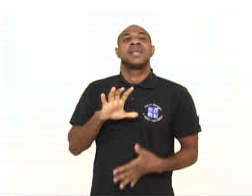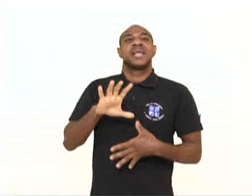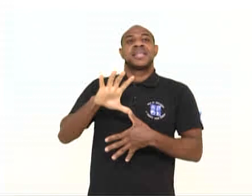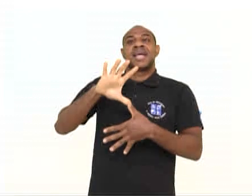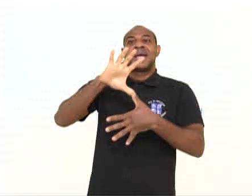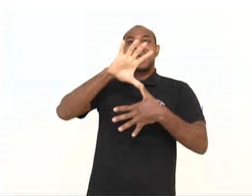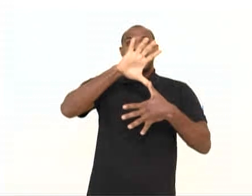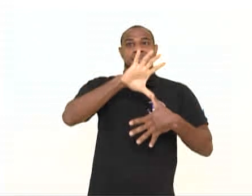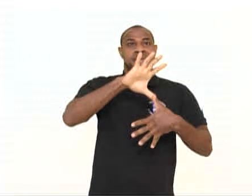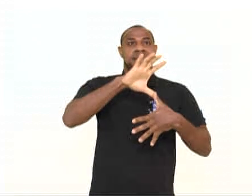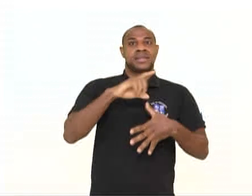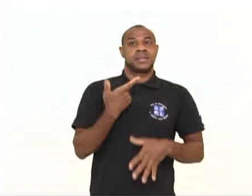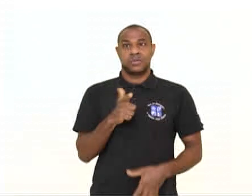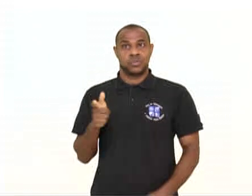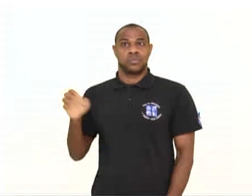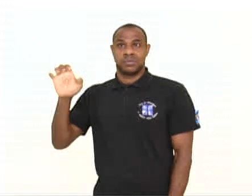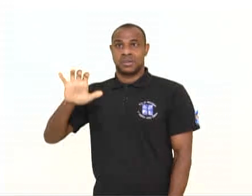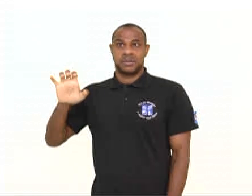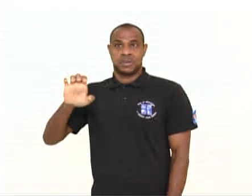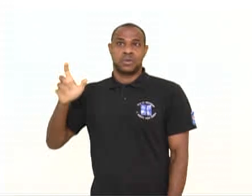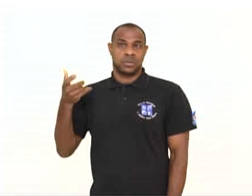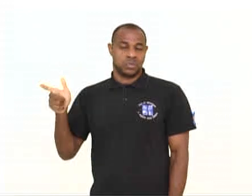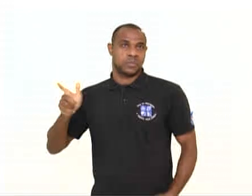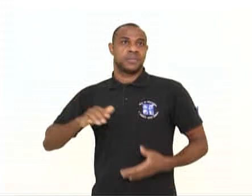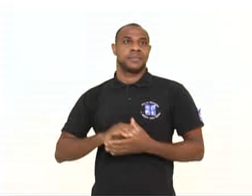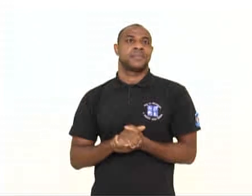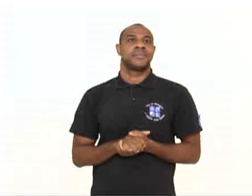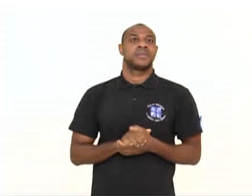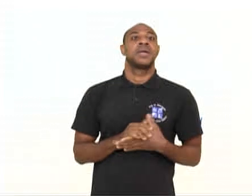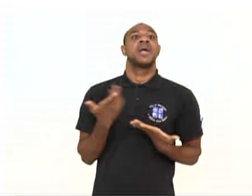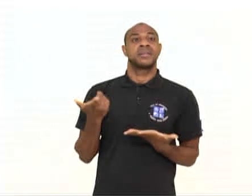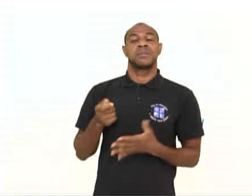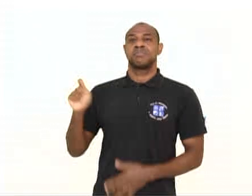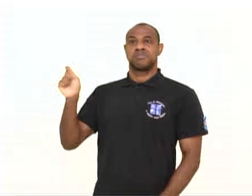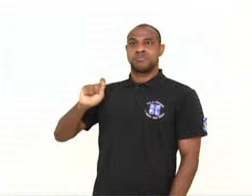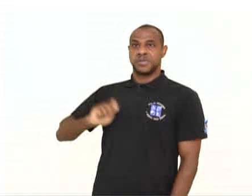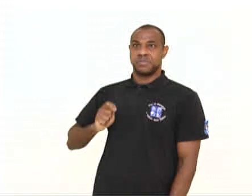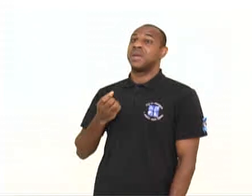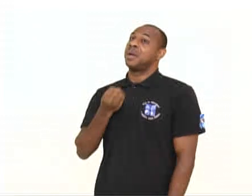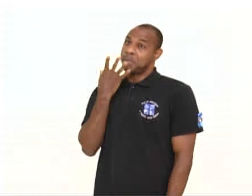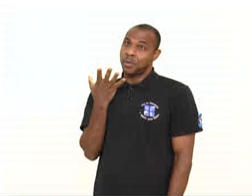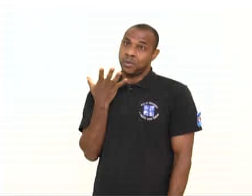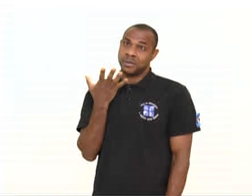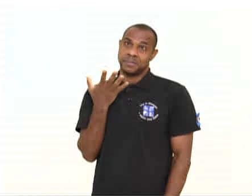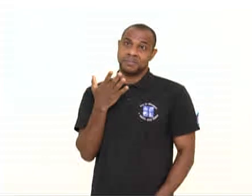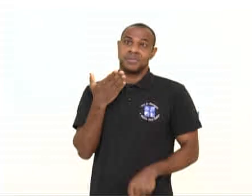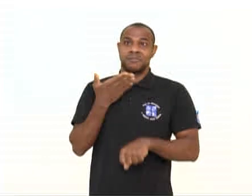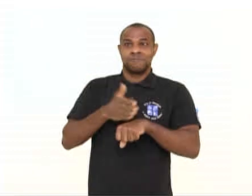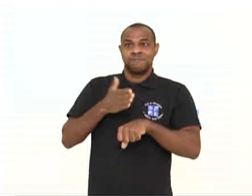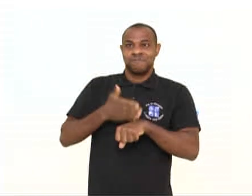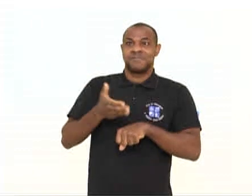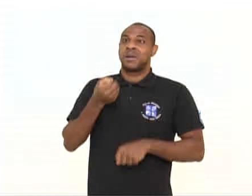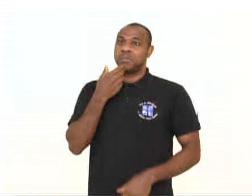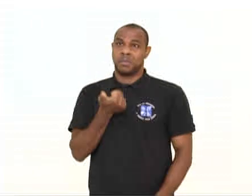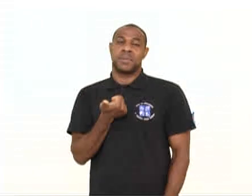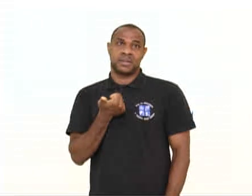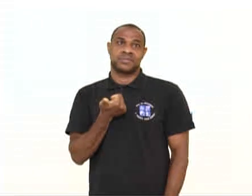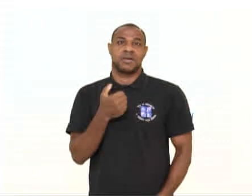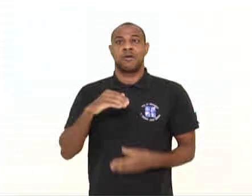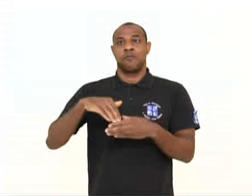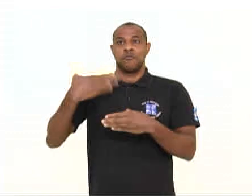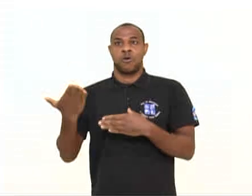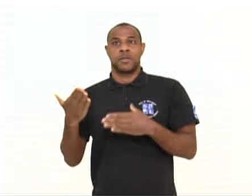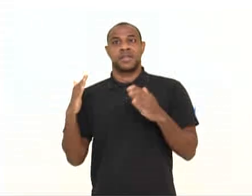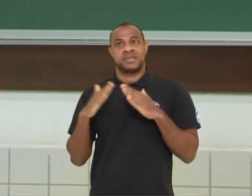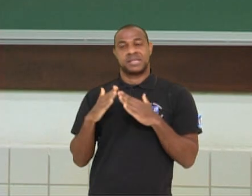activity. Empinar pipa é uma ótima atividade para fora de casa, com toda certeza. Nós temos aqui nas últimas linhas